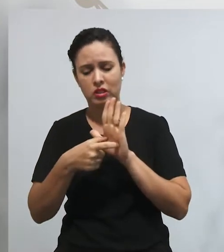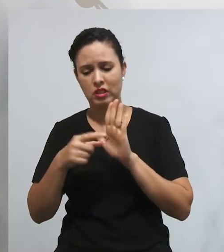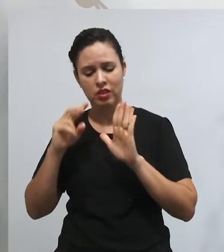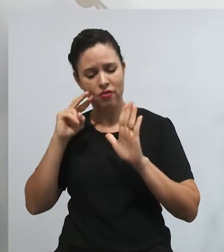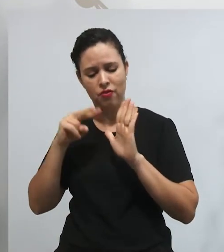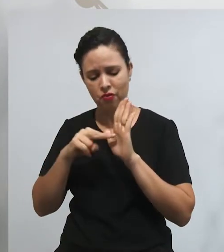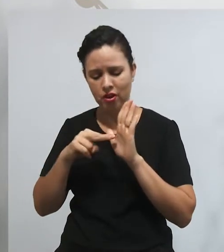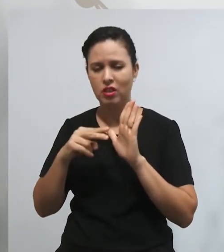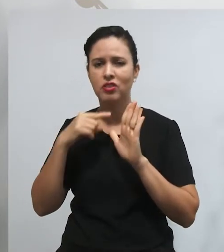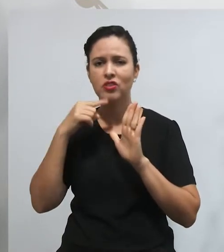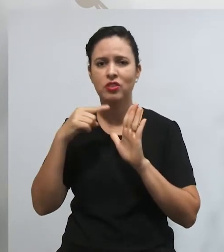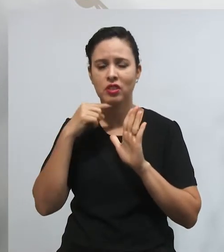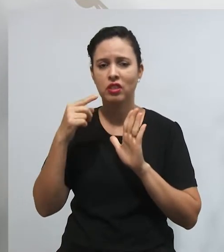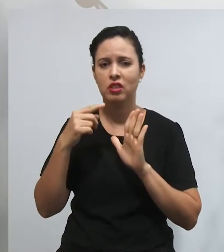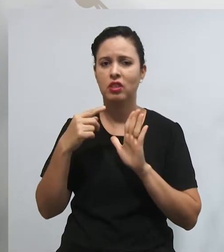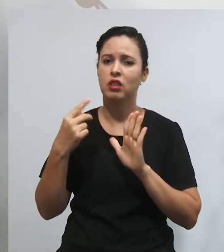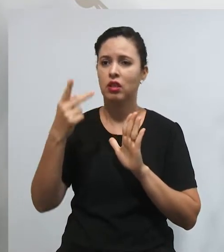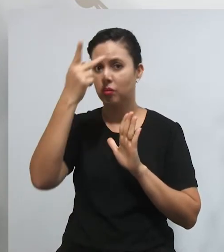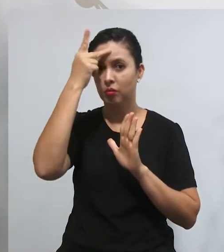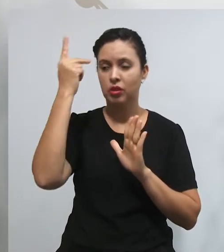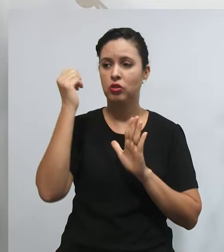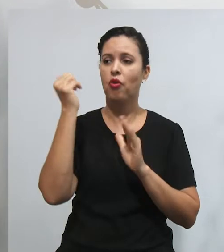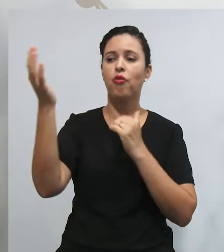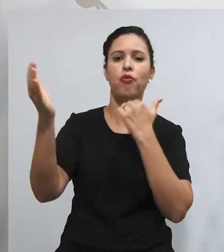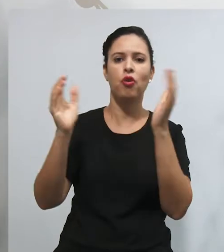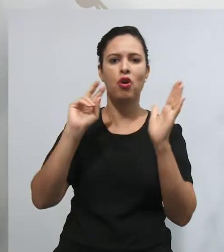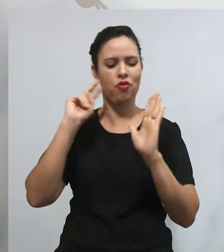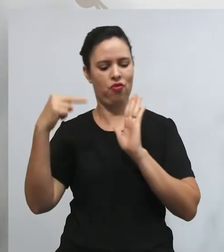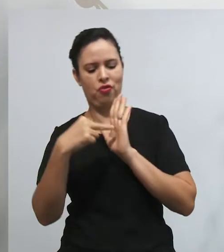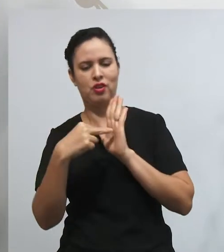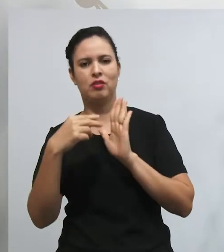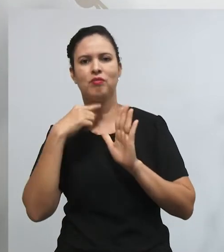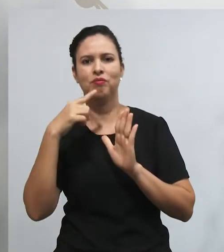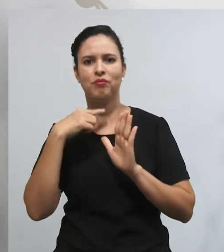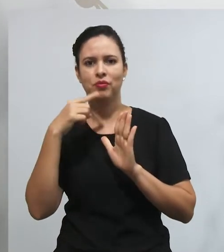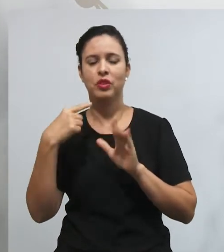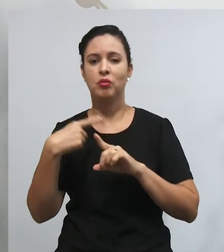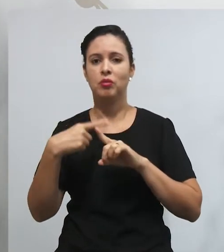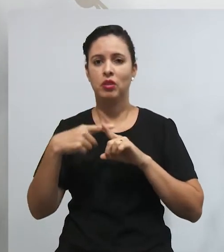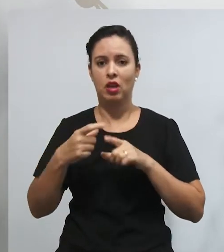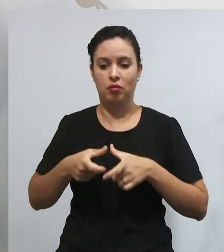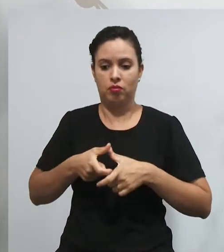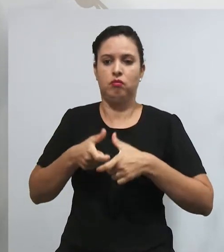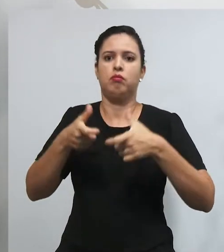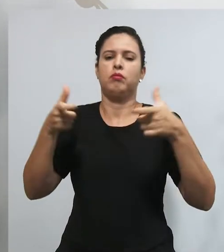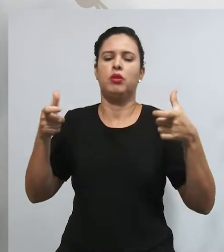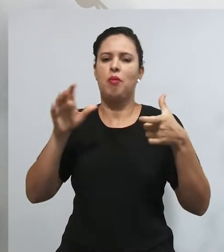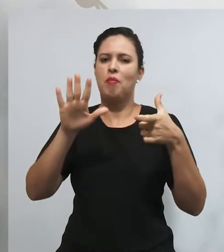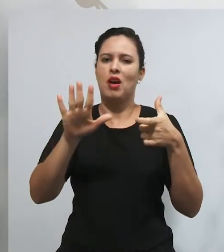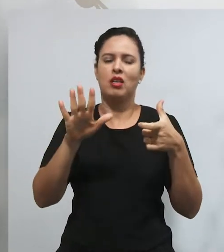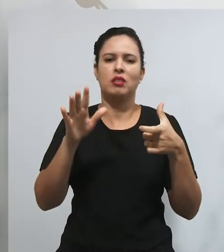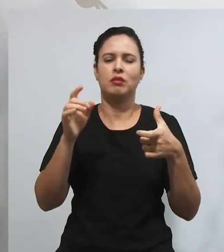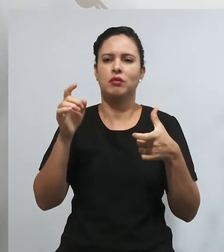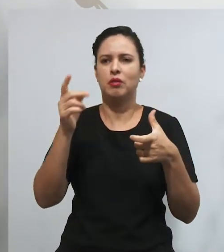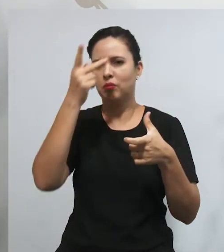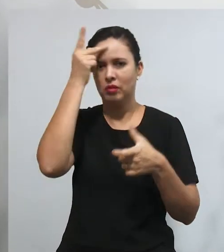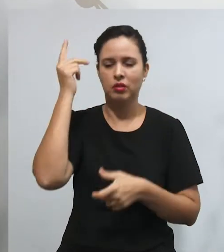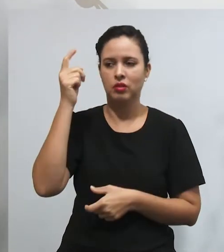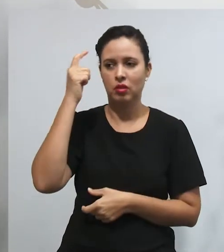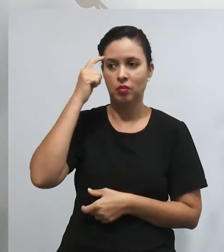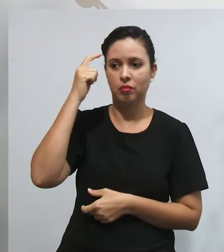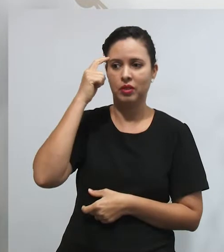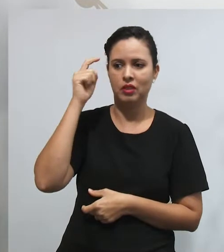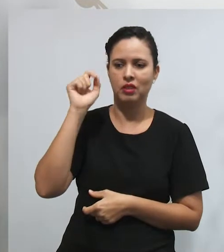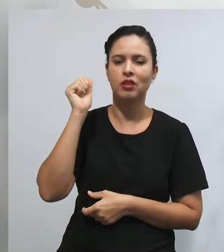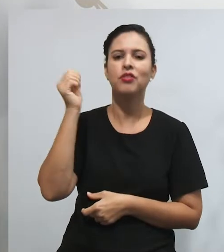consegue fazer um projeto que a pessoa visualize, né, a dimensão daquele software. Então as pessoas sempre acham que é muito fácil desenvolver um